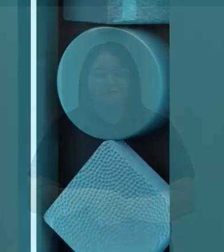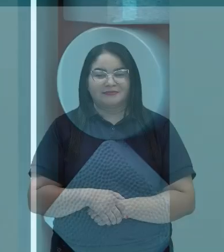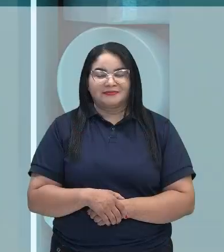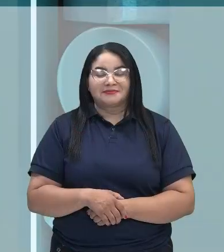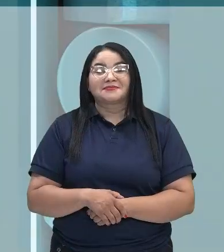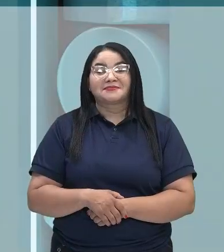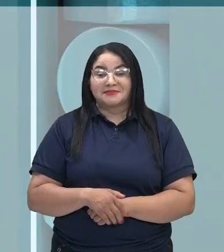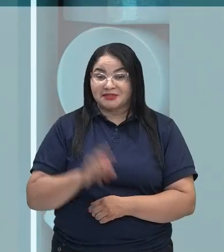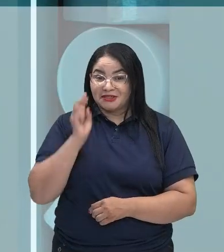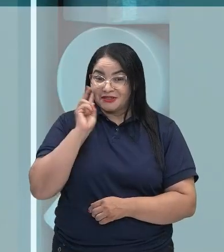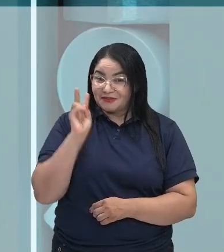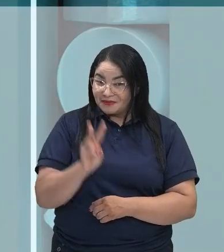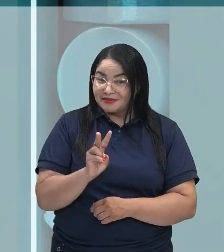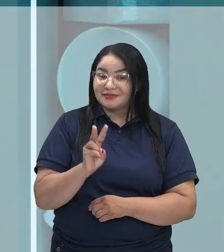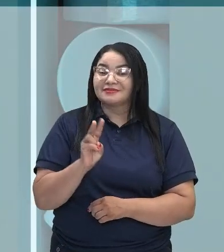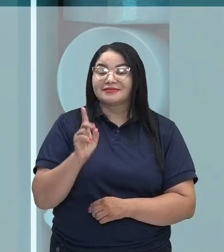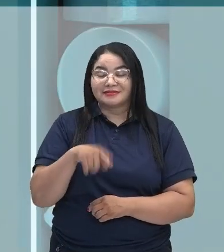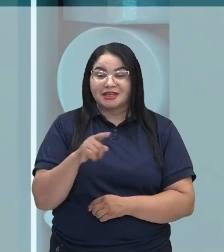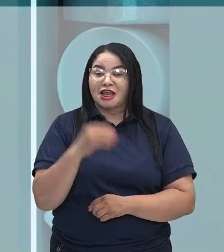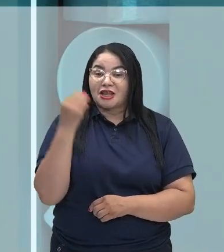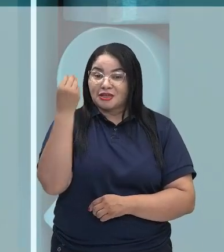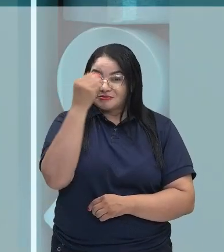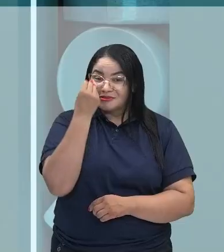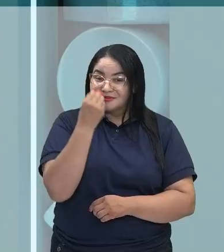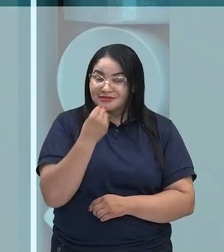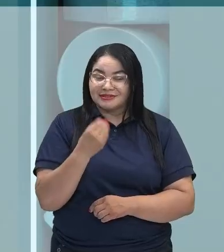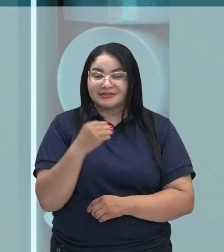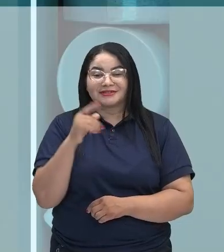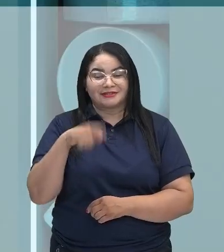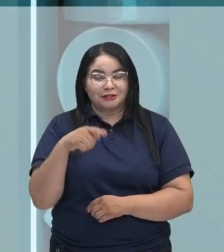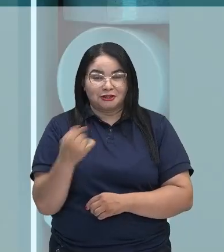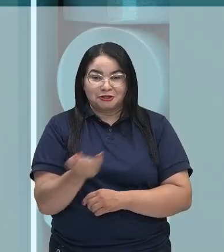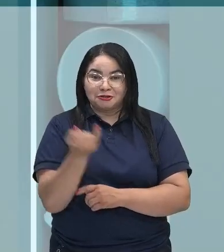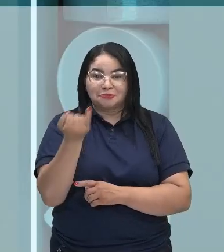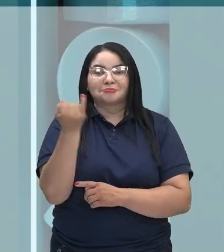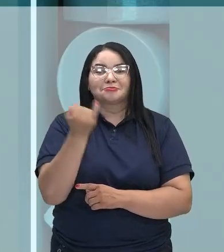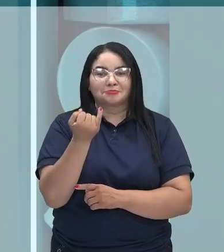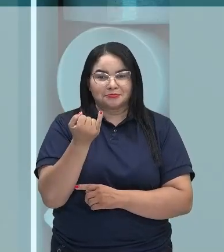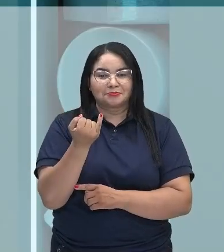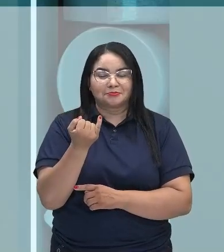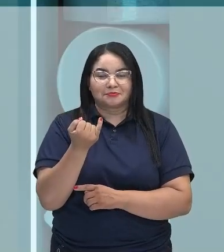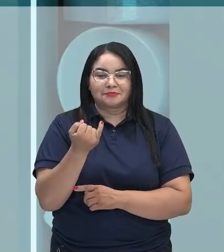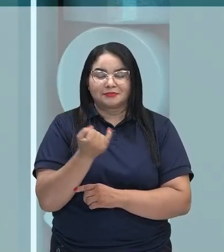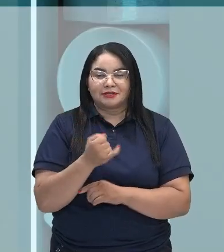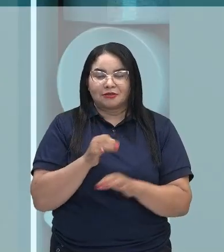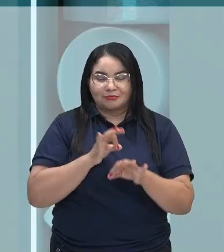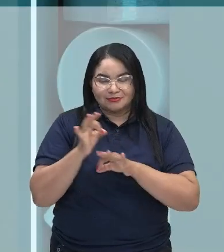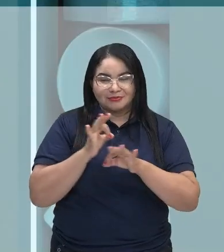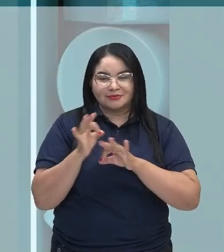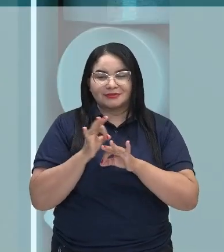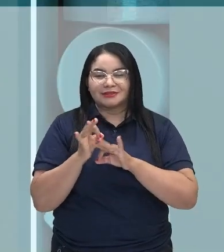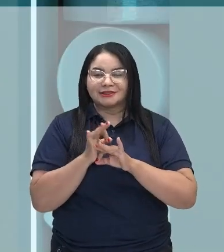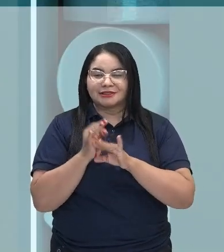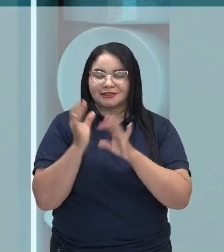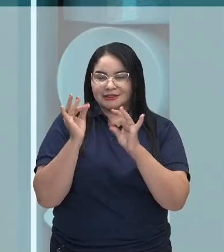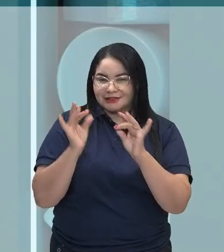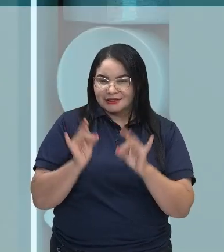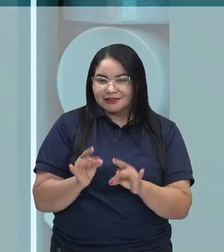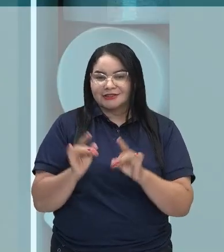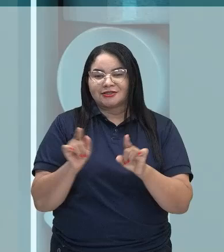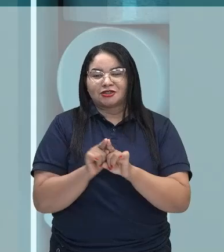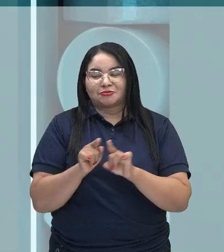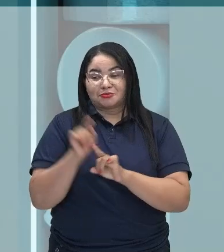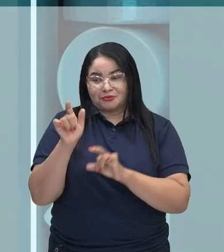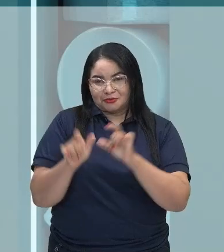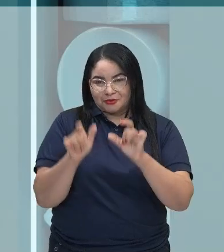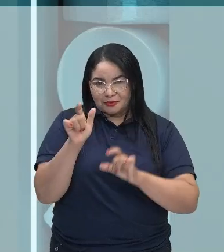Então, observaram aí que a maquiagem é essencial na produção ali dos brincantes